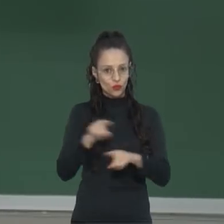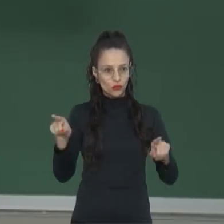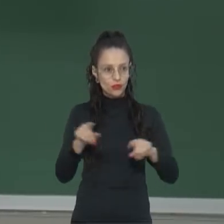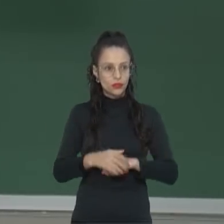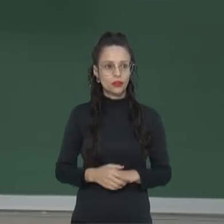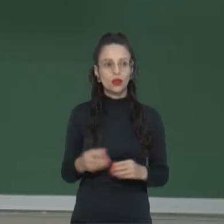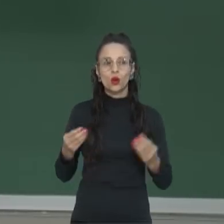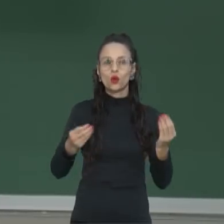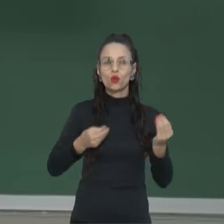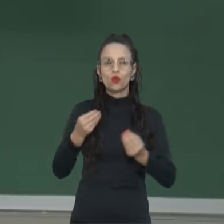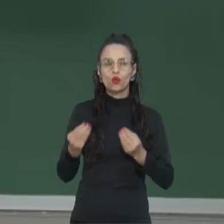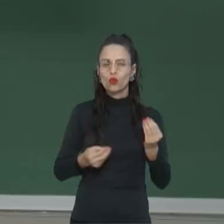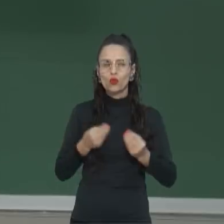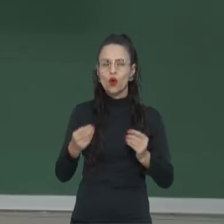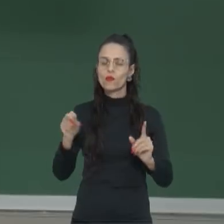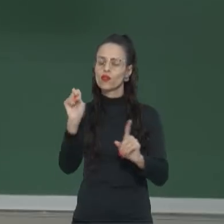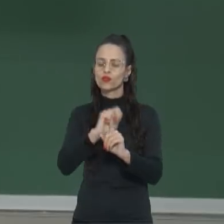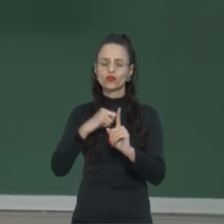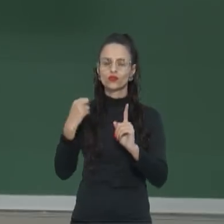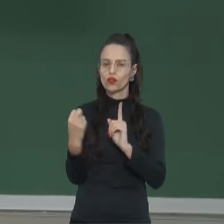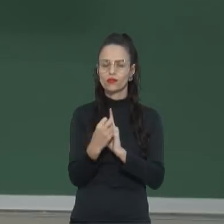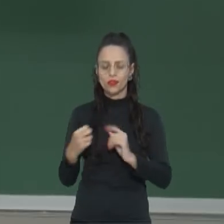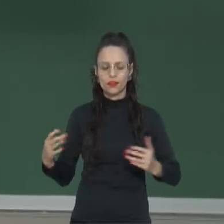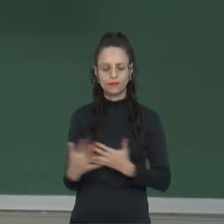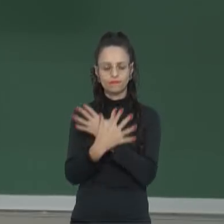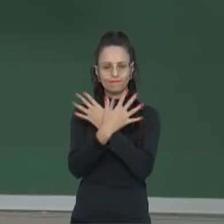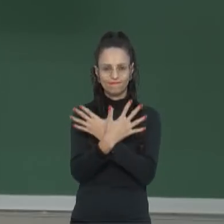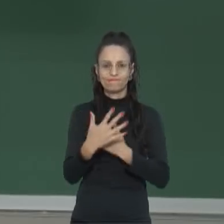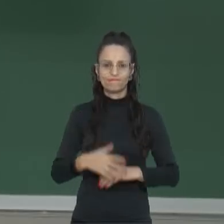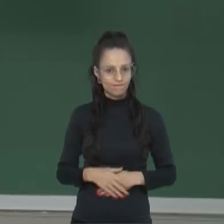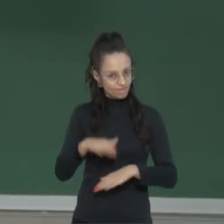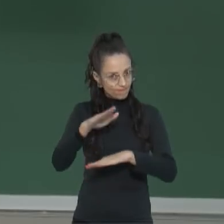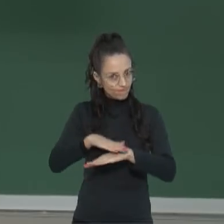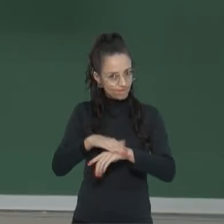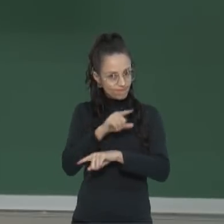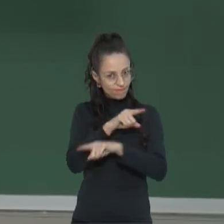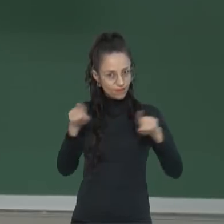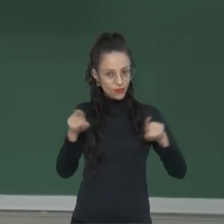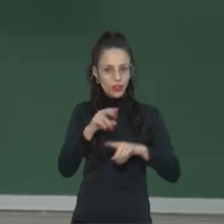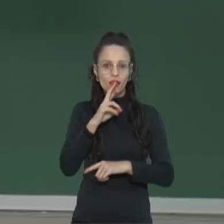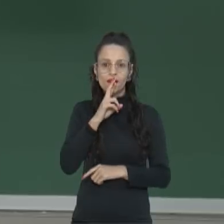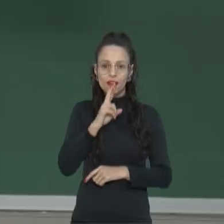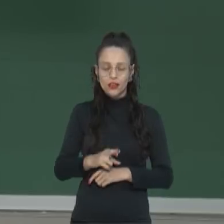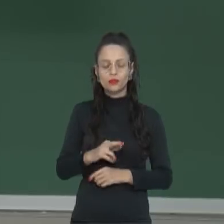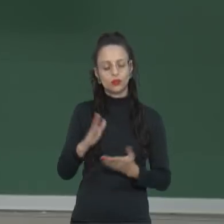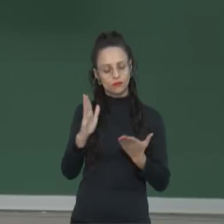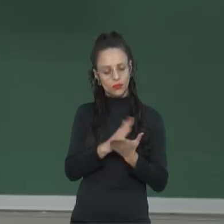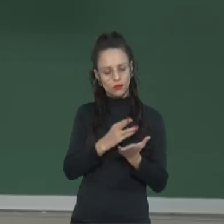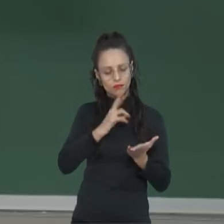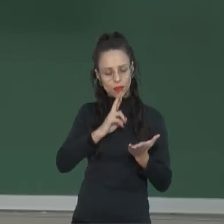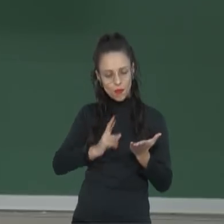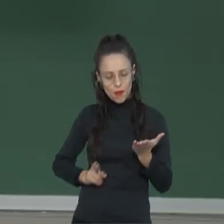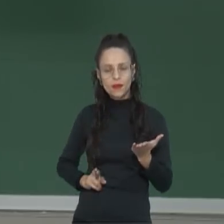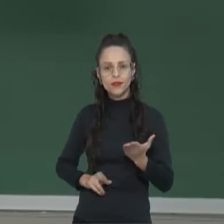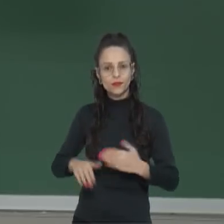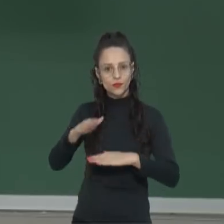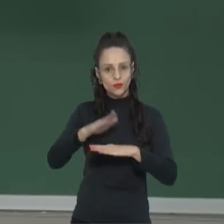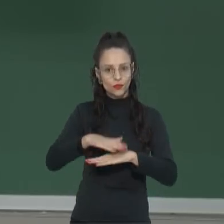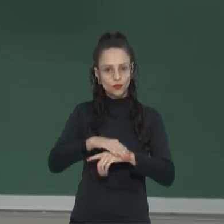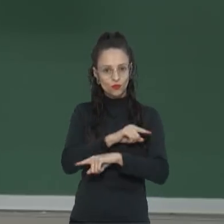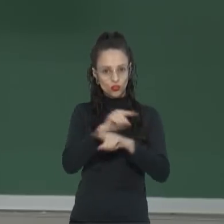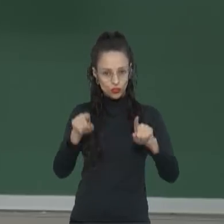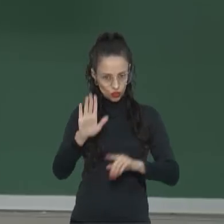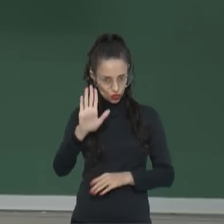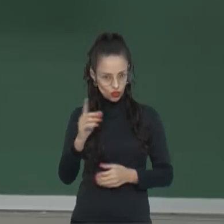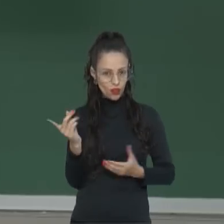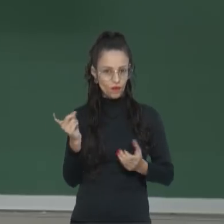novo, como era a sociedade inca. Caprichem, galera. Mãos, cadernos nas mãos. É com vocês, daqui a